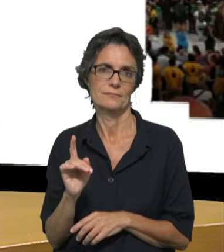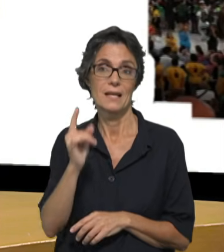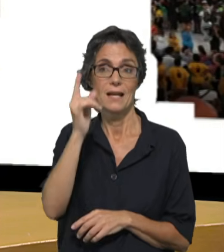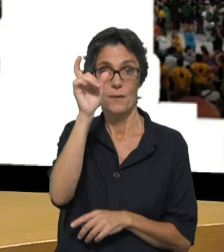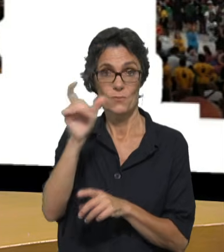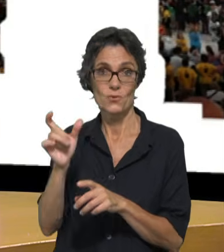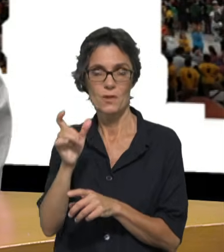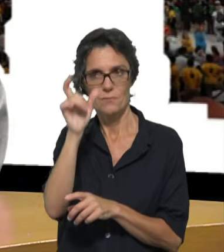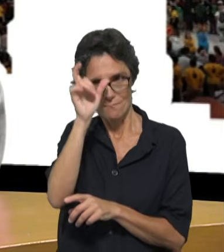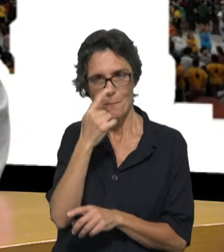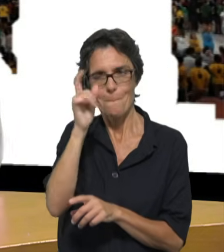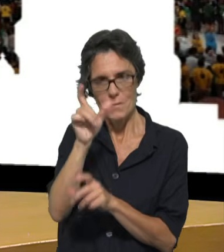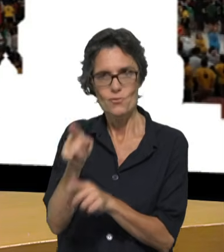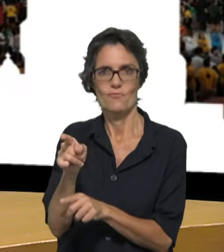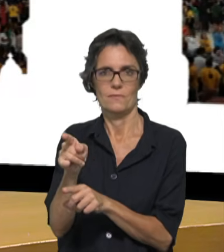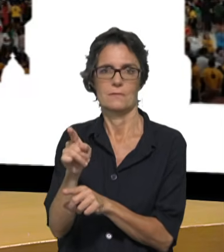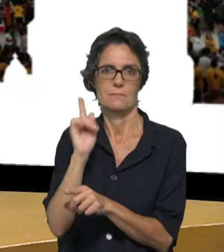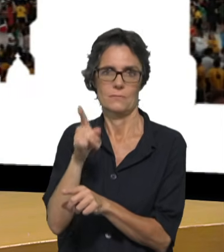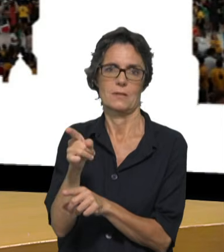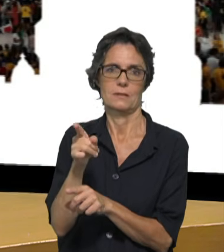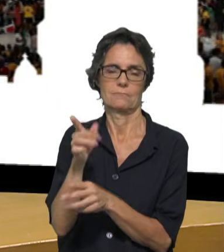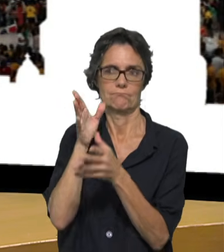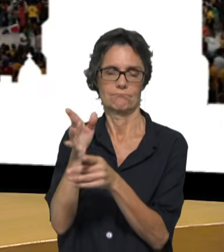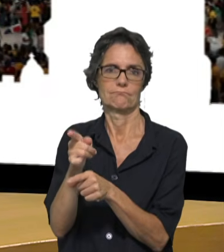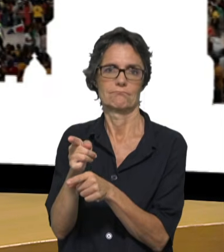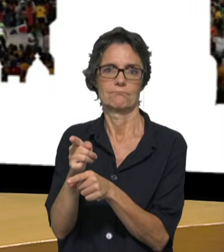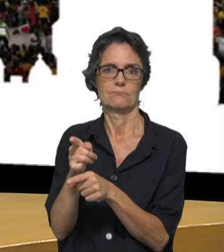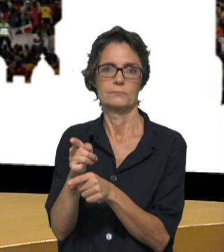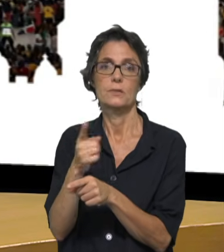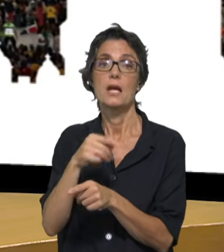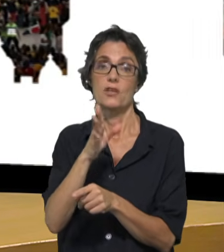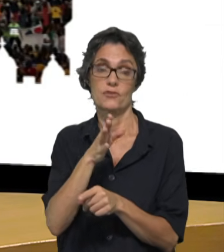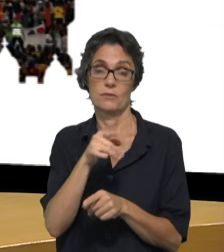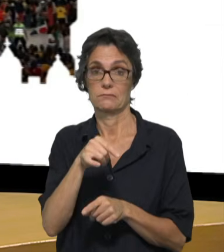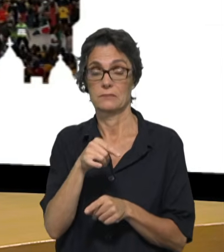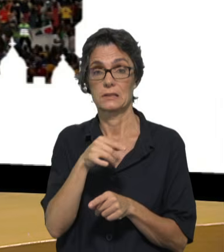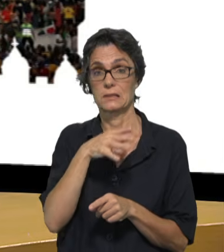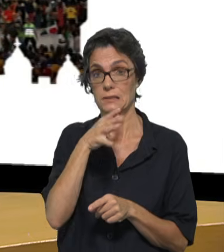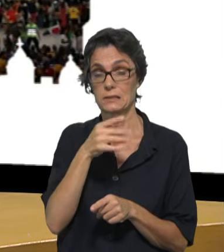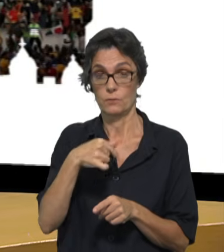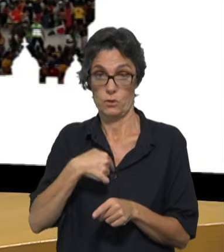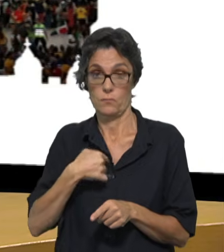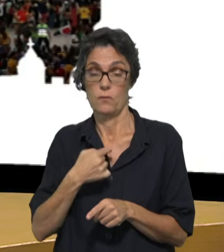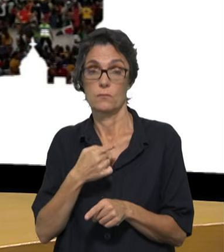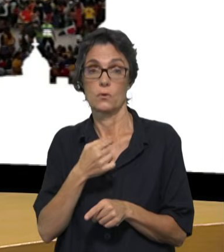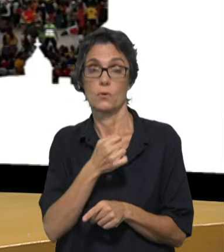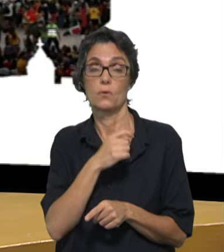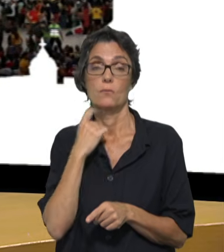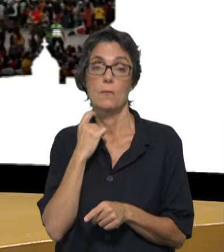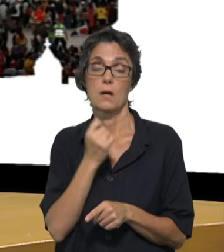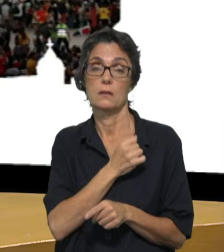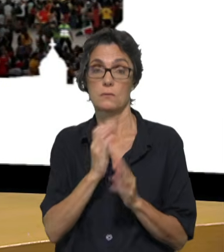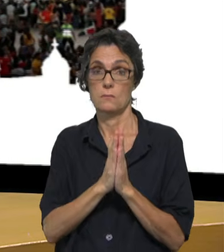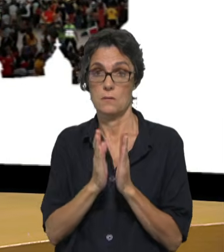porque isso já foi referenciado várias vezes para a Eclésia. Sim. Eu sou parte de uma paróquia onde existe um